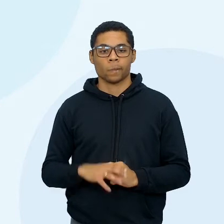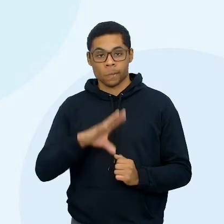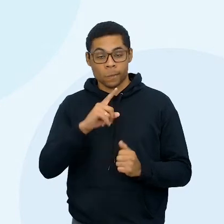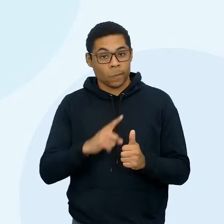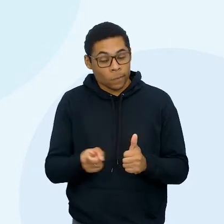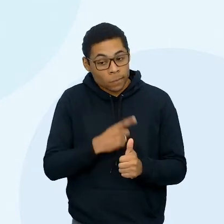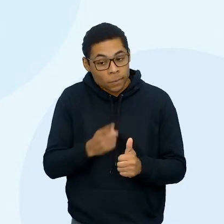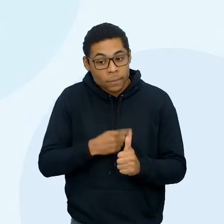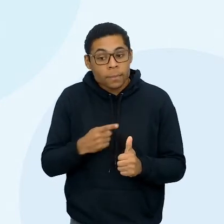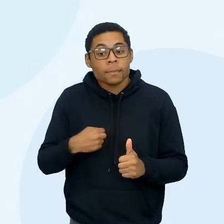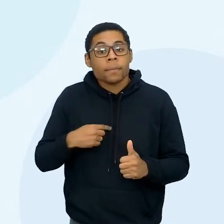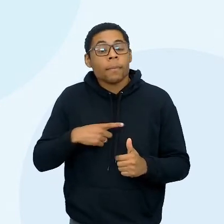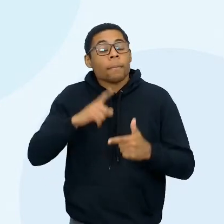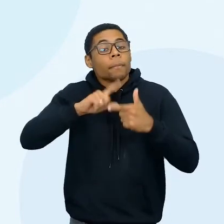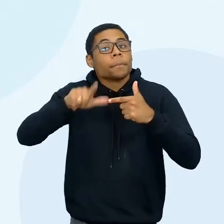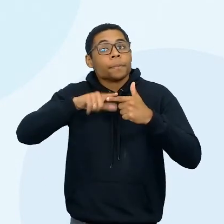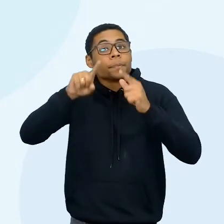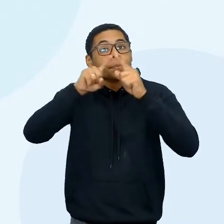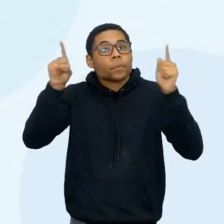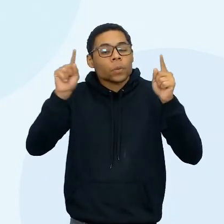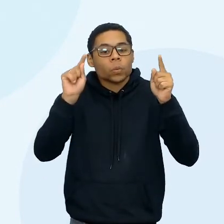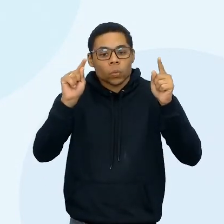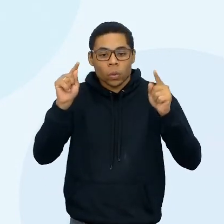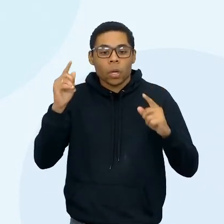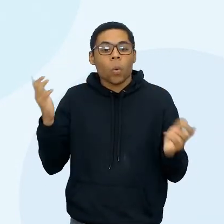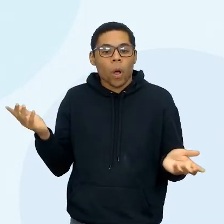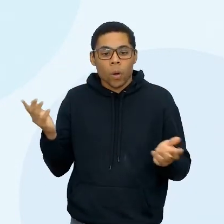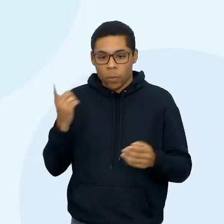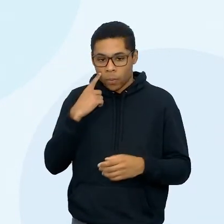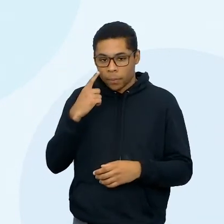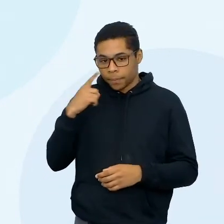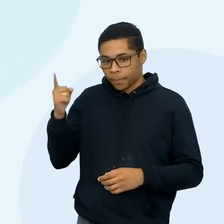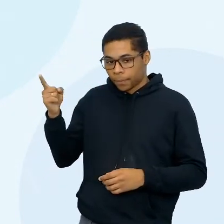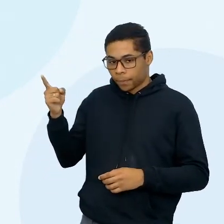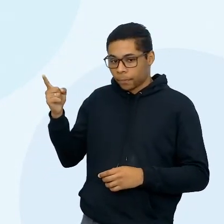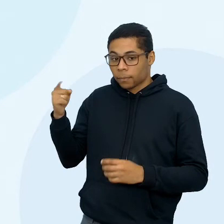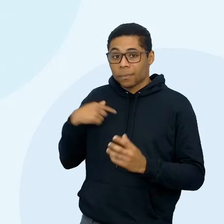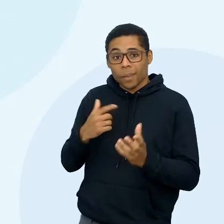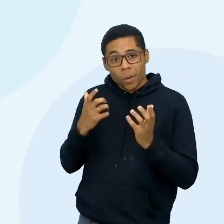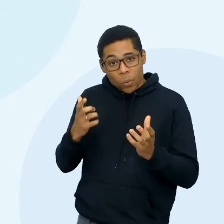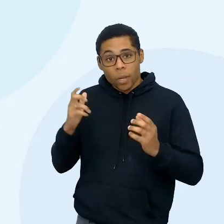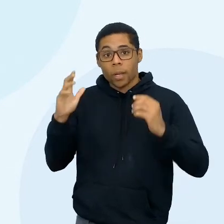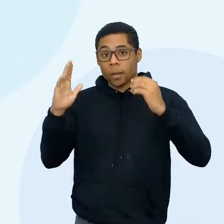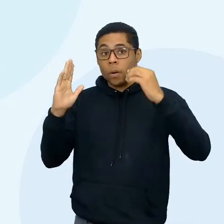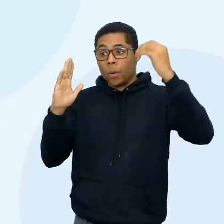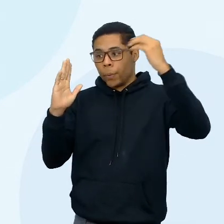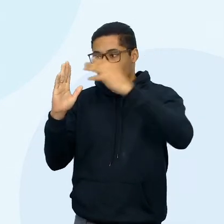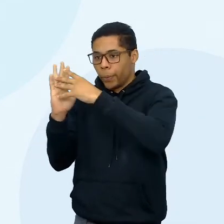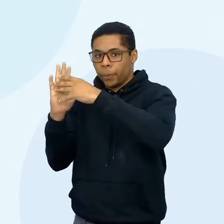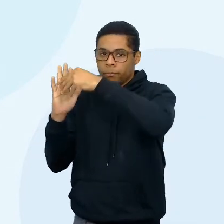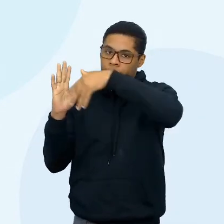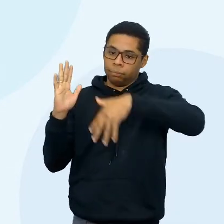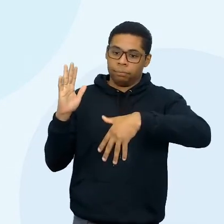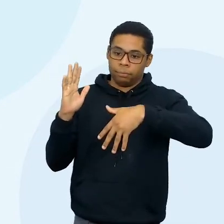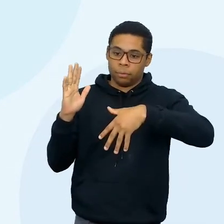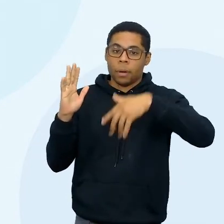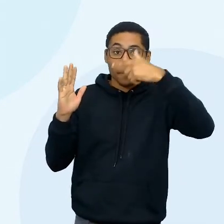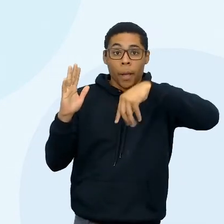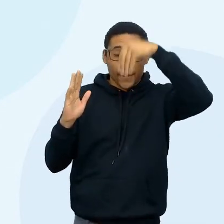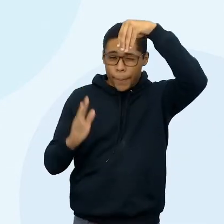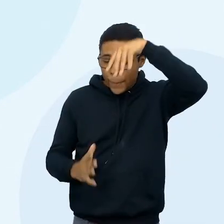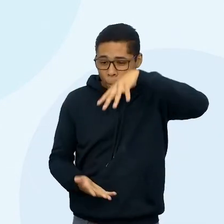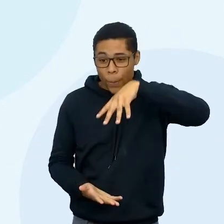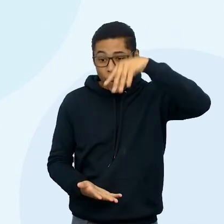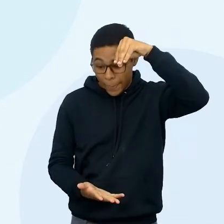Primeiro, eu tenho um problema que é esse aqui, ó, que é o que eu quero fazer com a luz. Agora, eu tenho